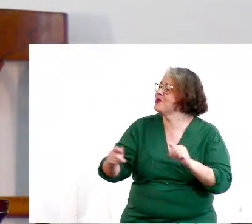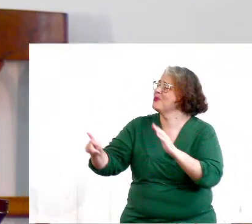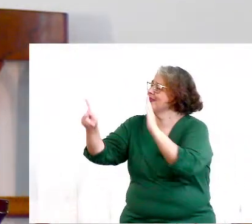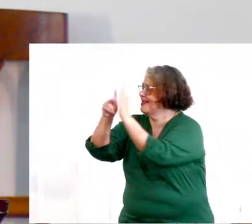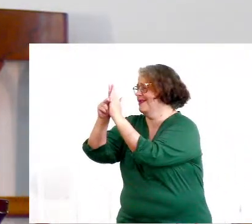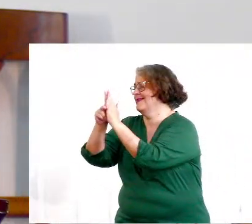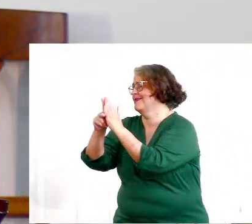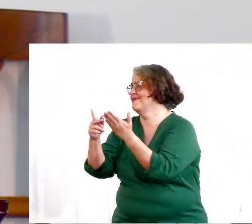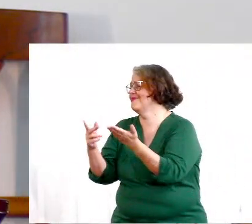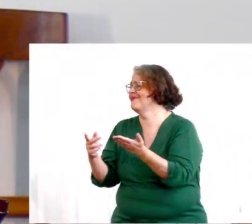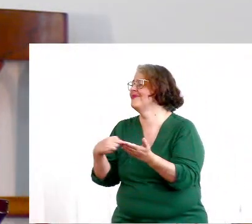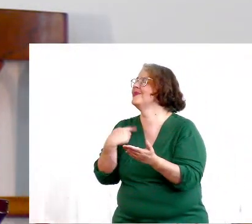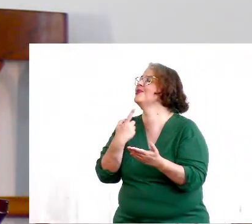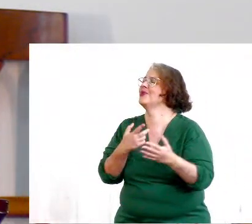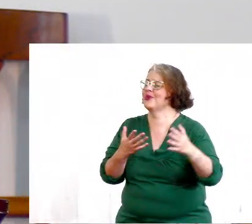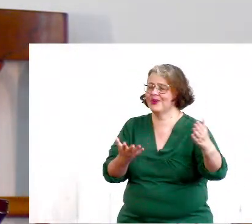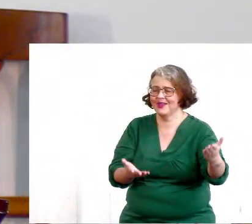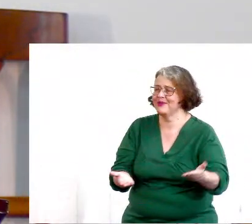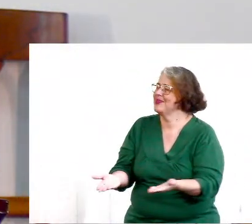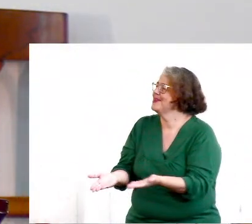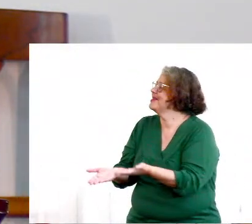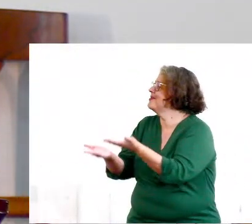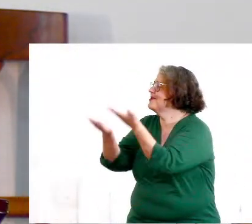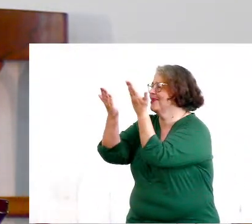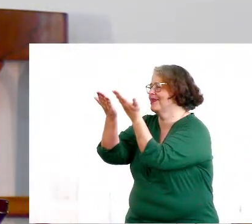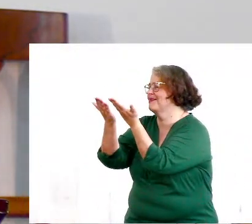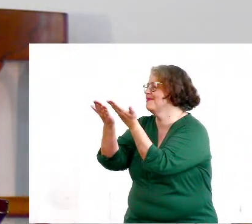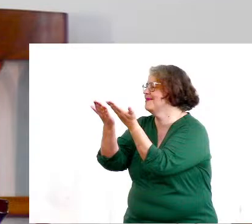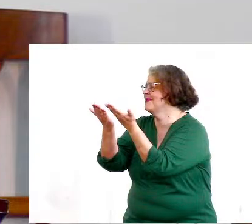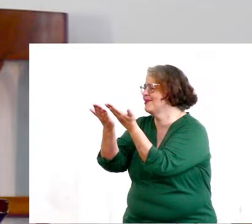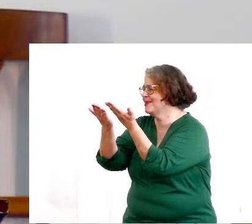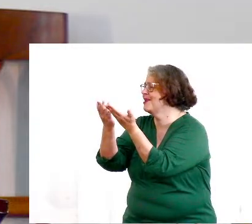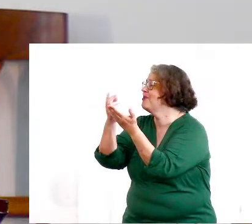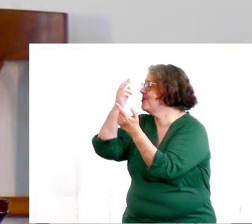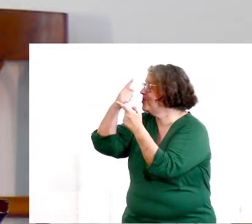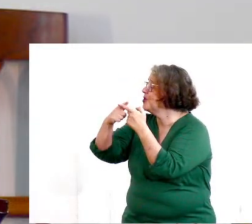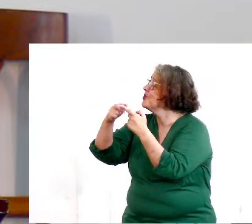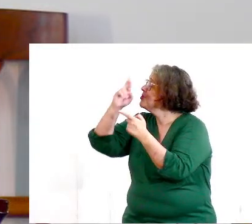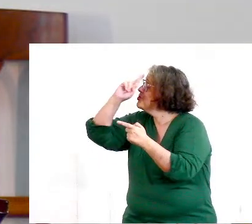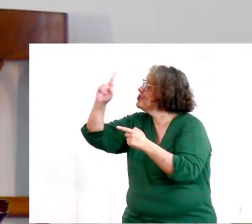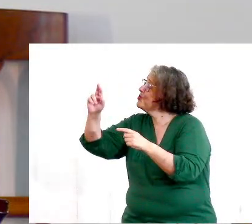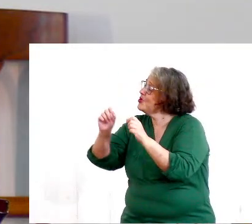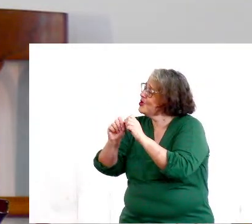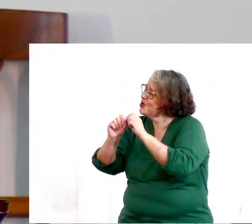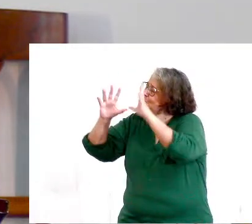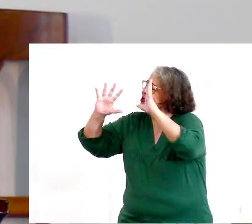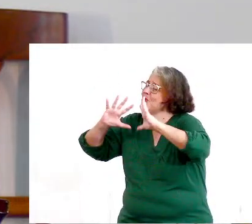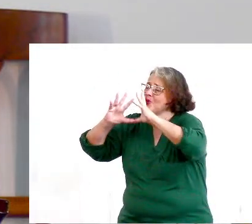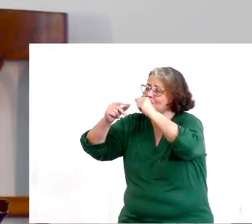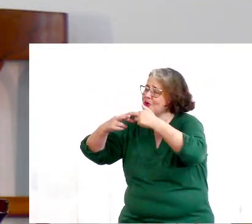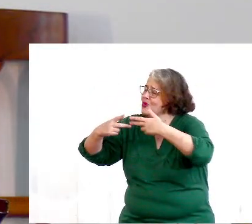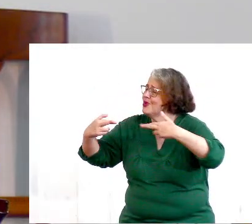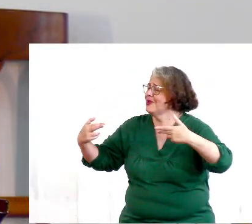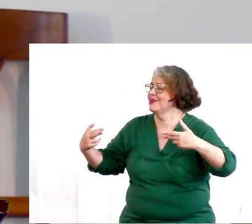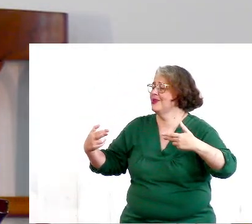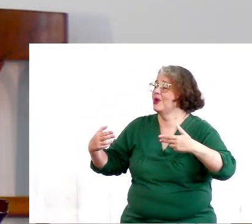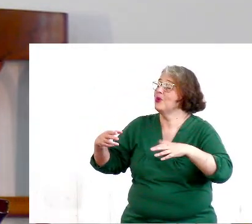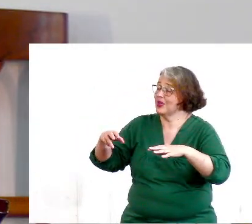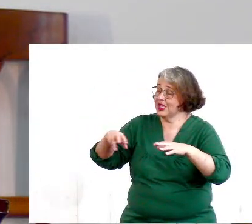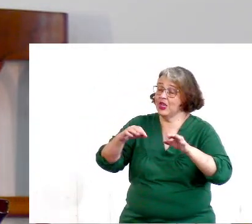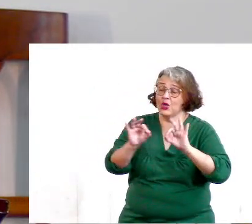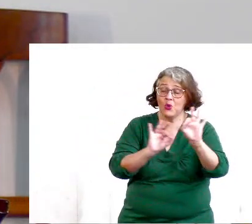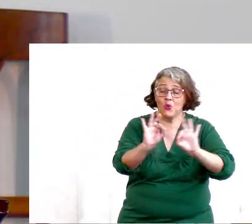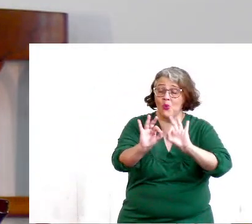te exaltar, exaltar como o Criador de tudo, exaltar como o preservador de